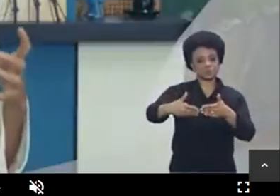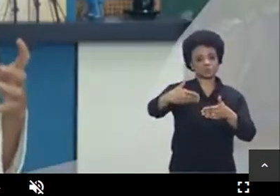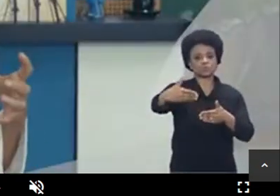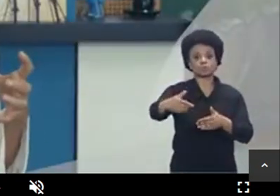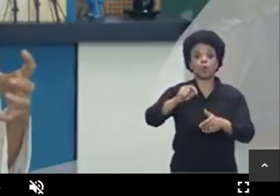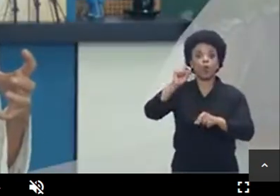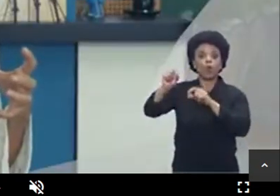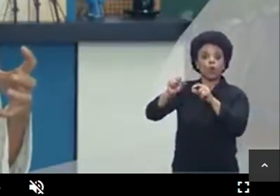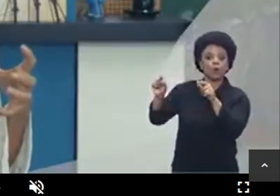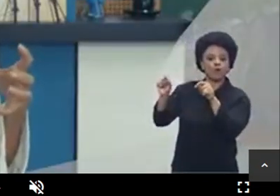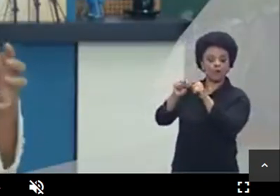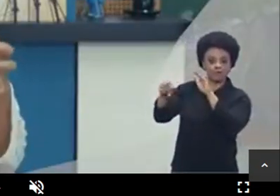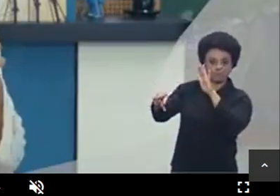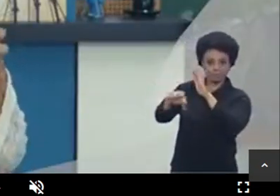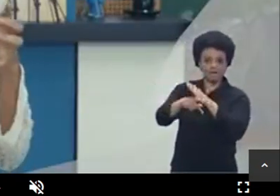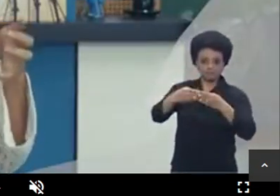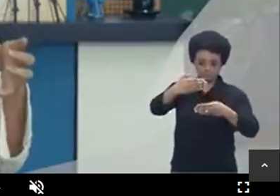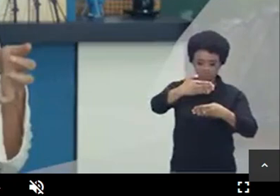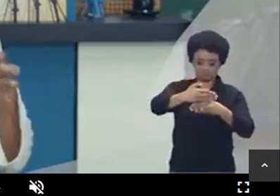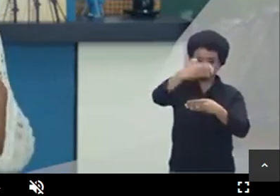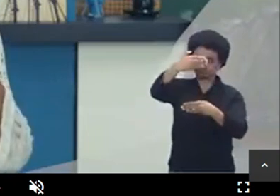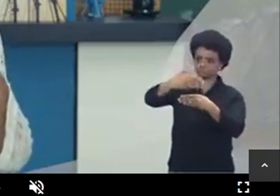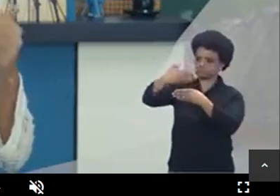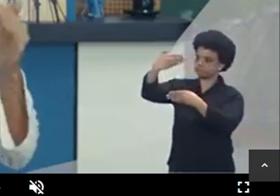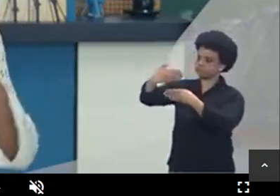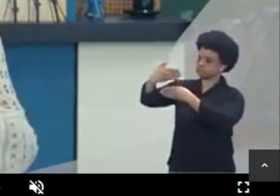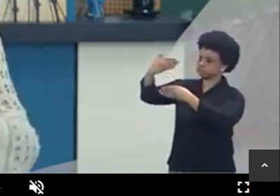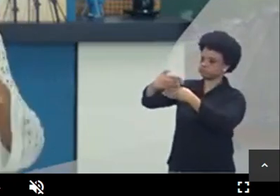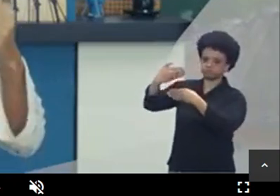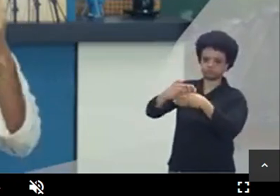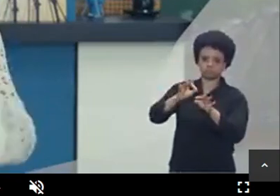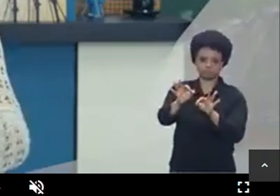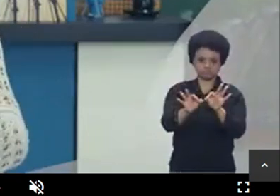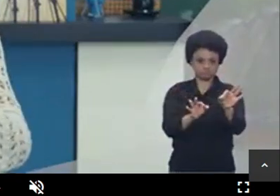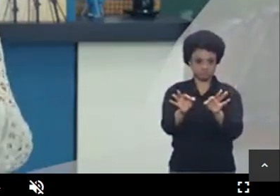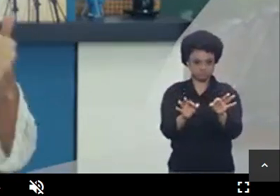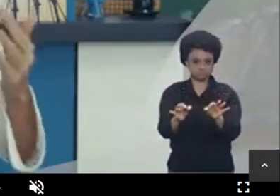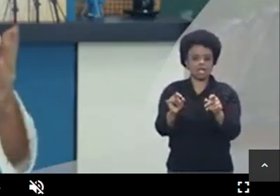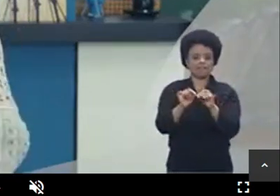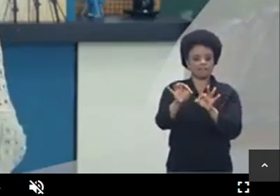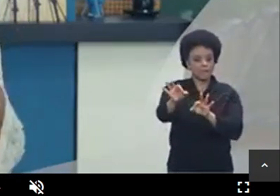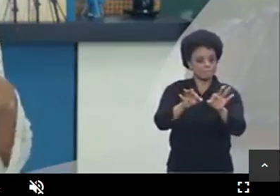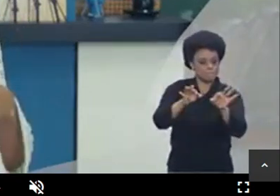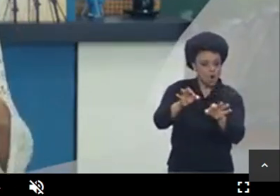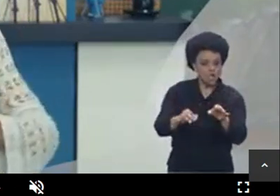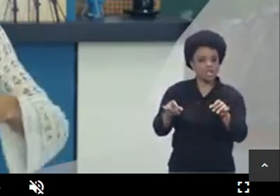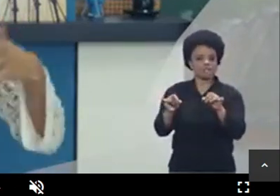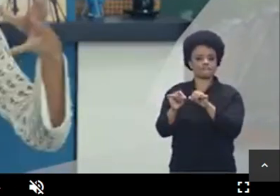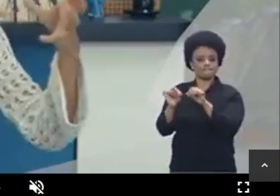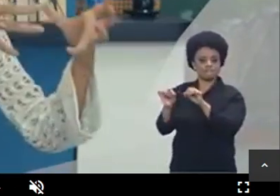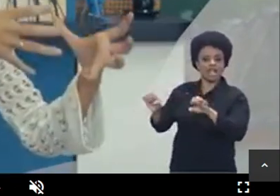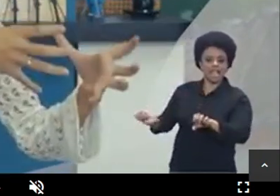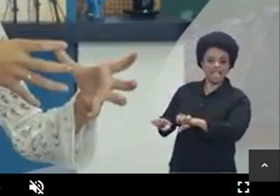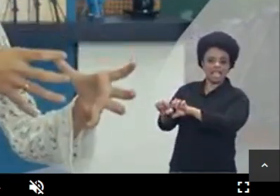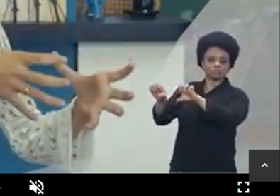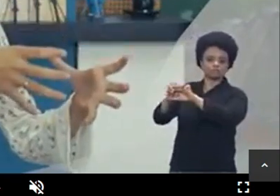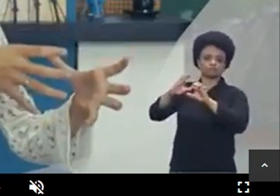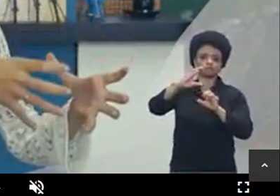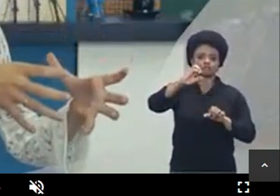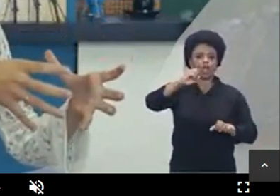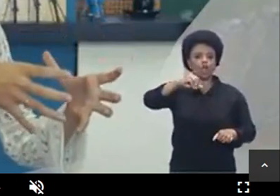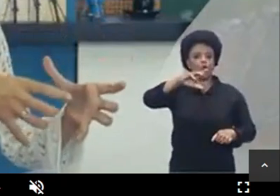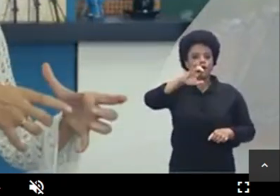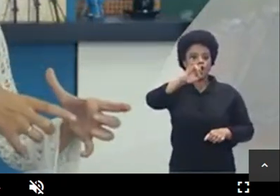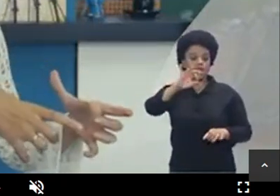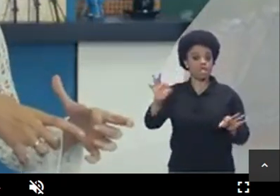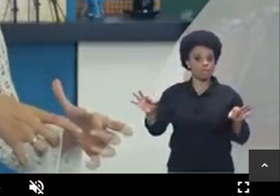vem pré-moldado, né? Você faz o projeto, passa as dimensões de tudo, de estruturas e concretos, manda para o local